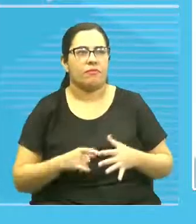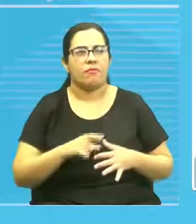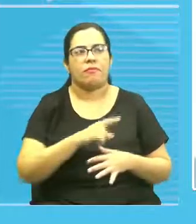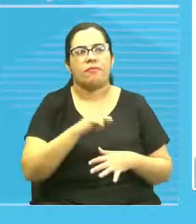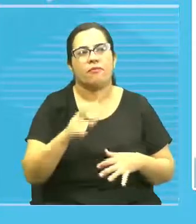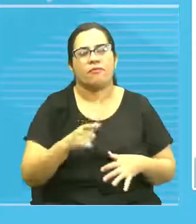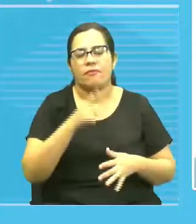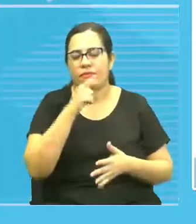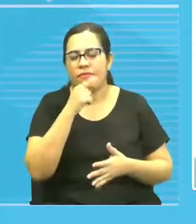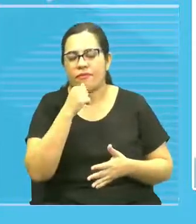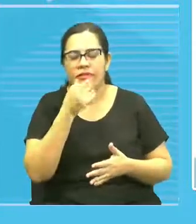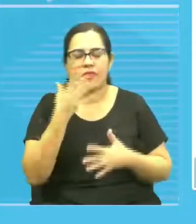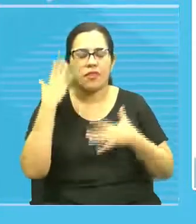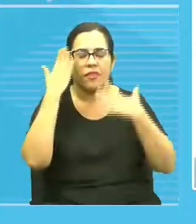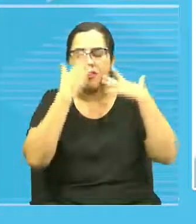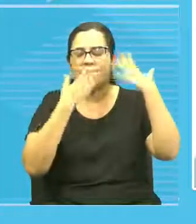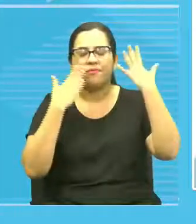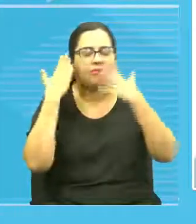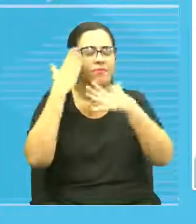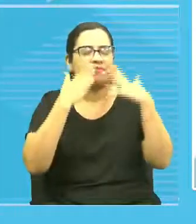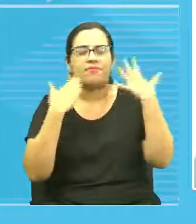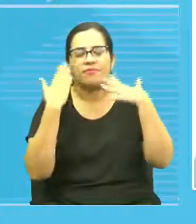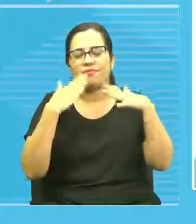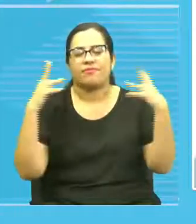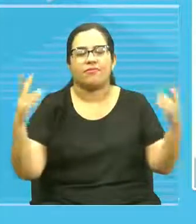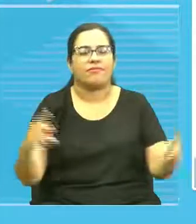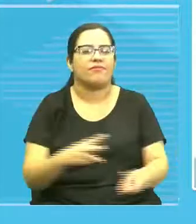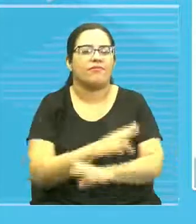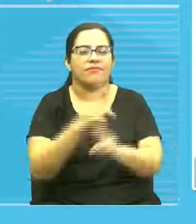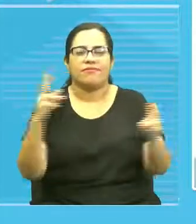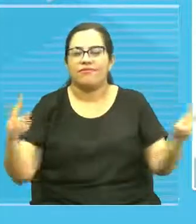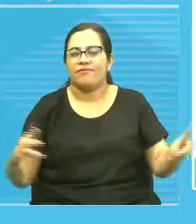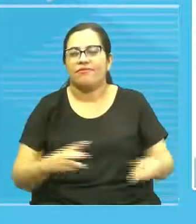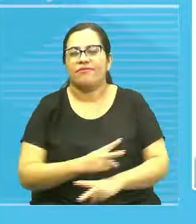você molha o rosto e vai lá para frente do ventilador.